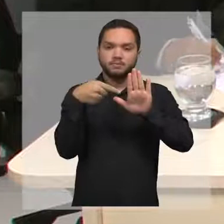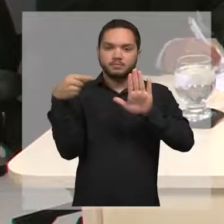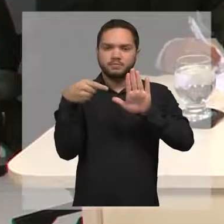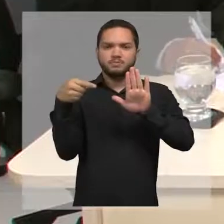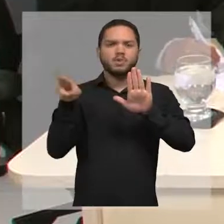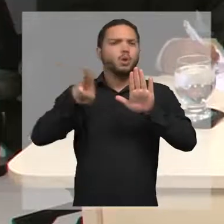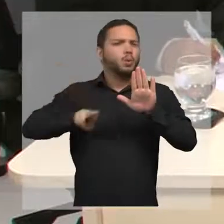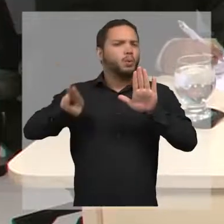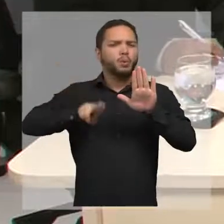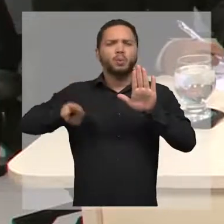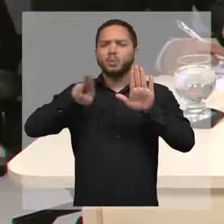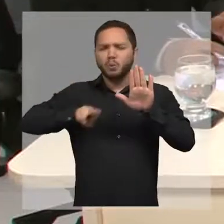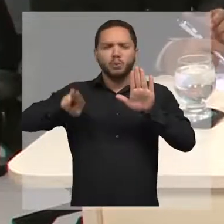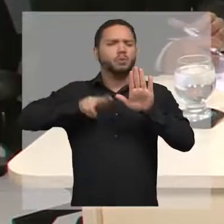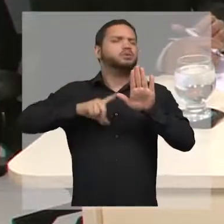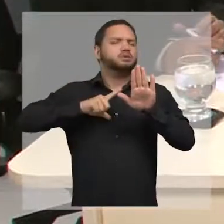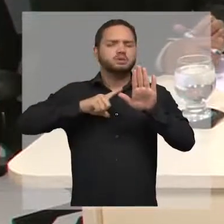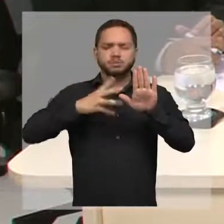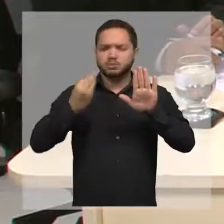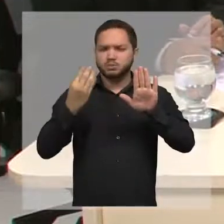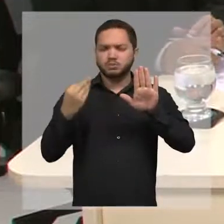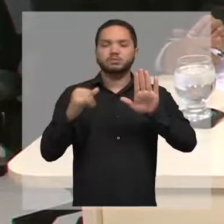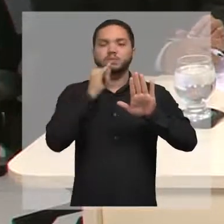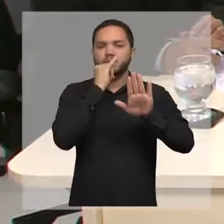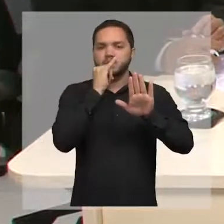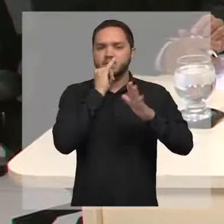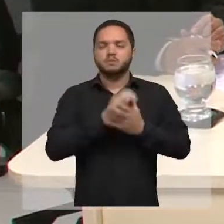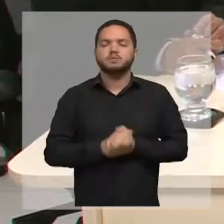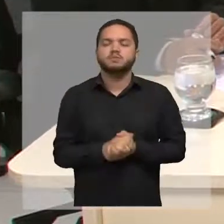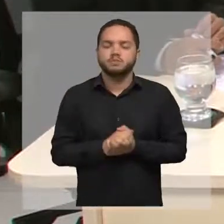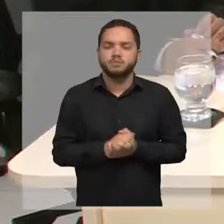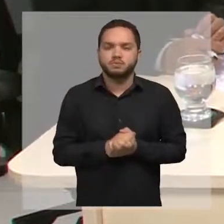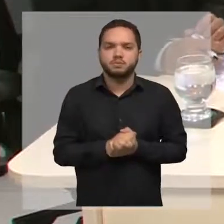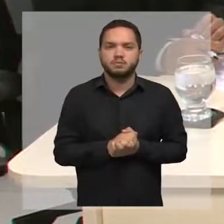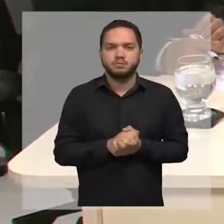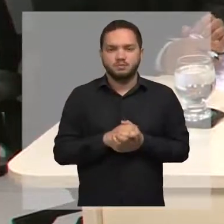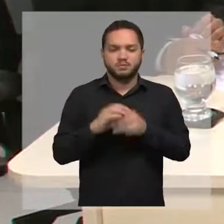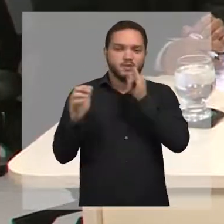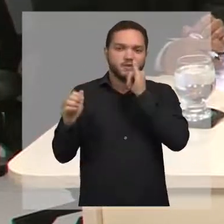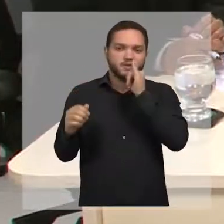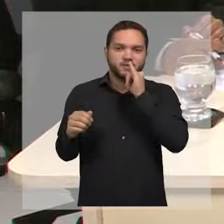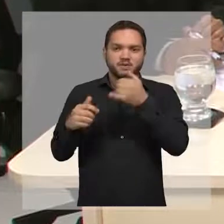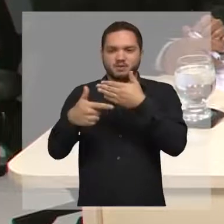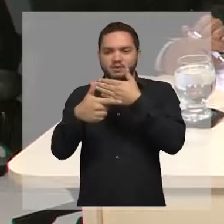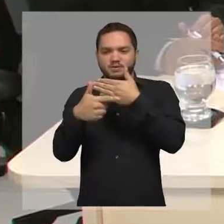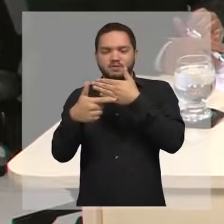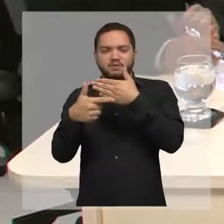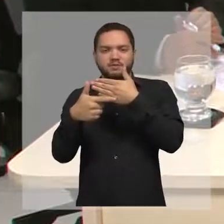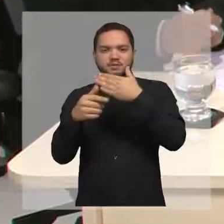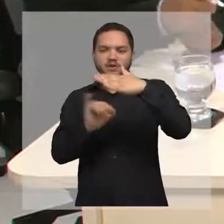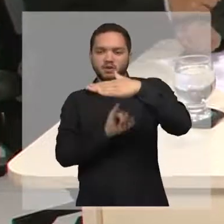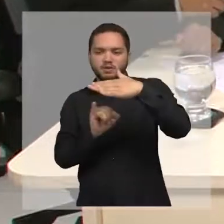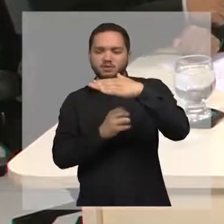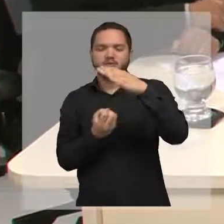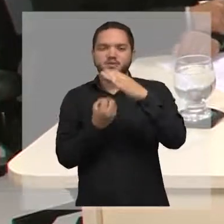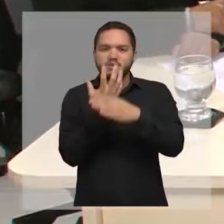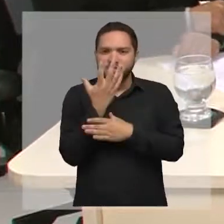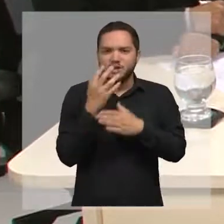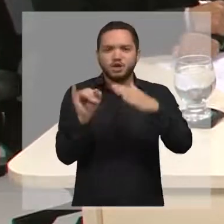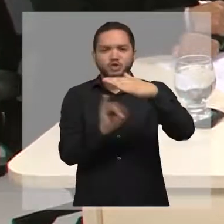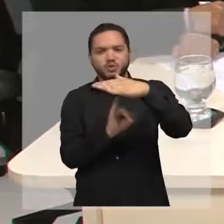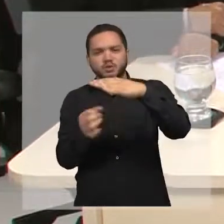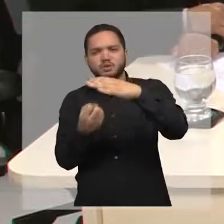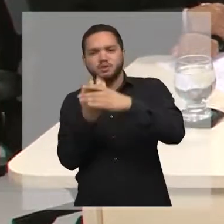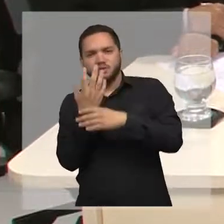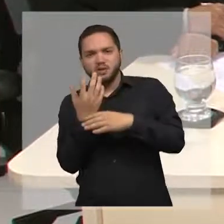legislativos mais usuais, certo? Matérias como esta que eu expliquei, como atribuições de órgãos, criação de